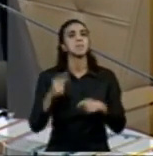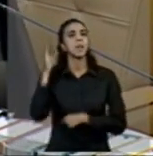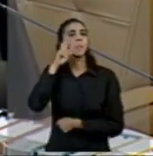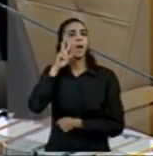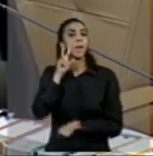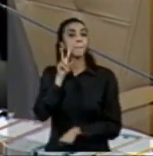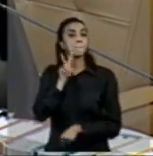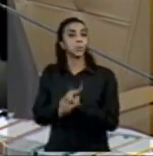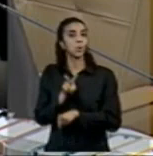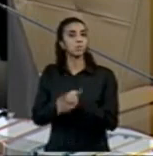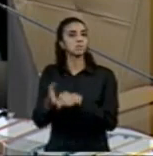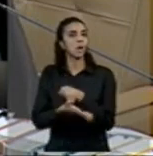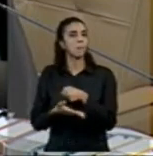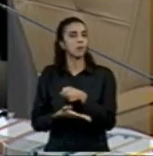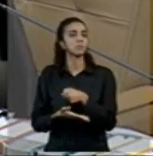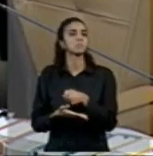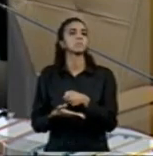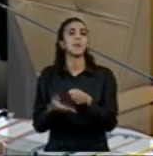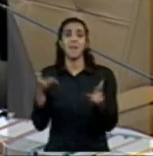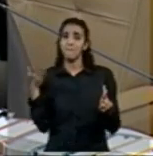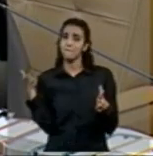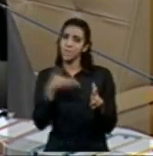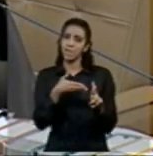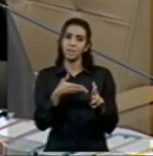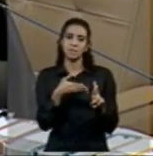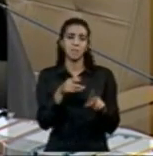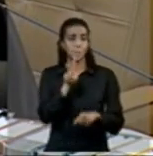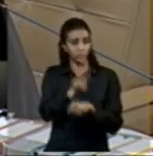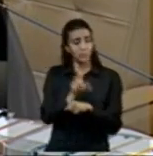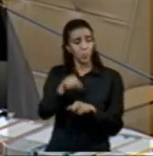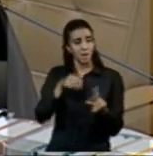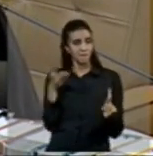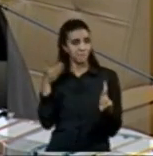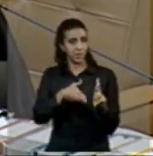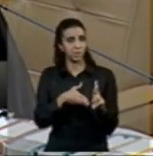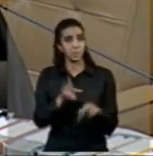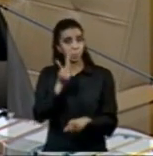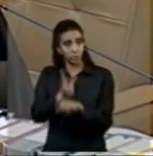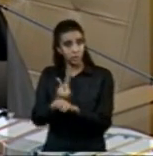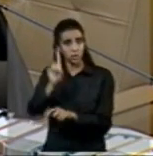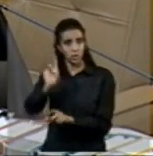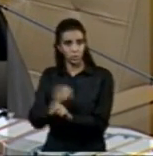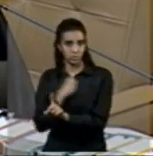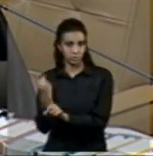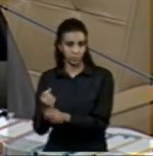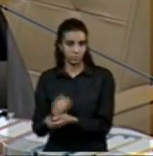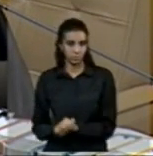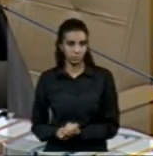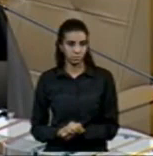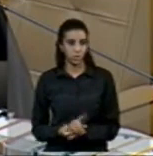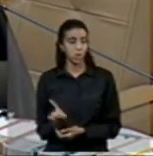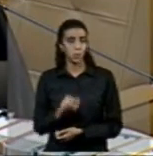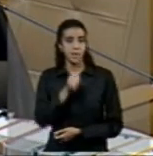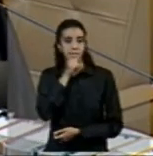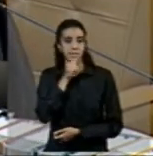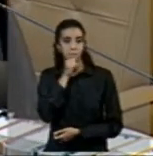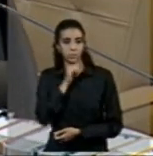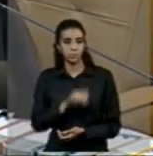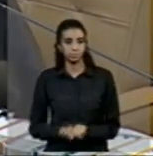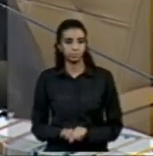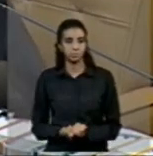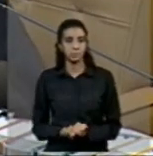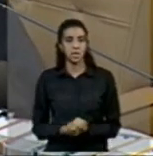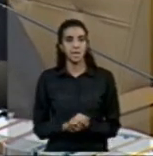que é regente de toda a construção jurídica do direito social. Não se cogita de um modelo de Estado social ou de